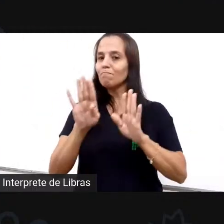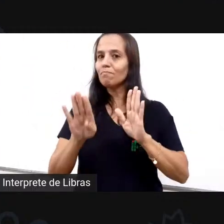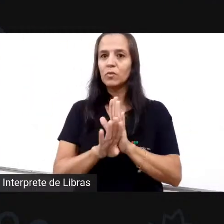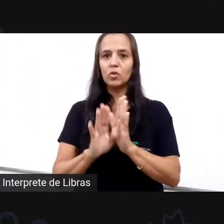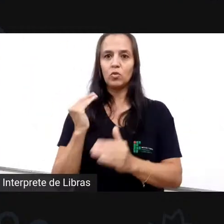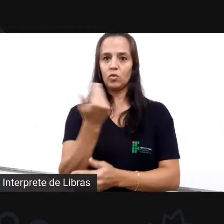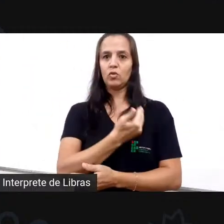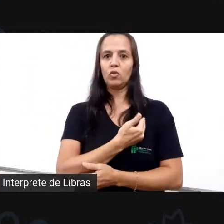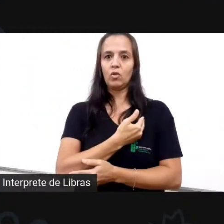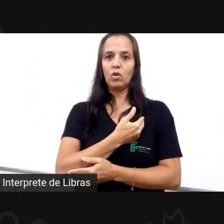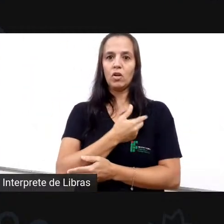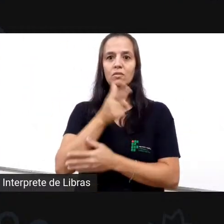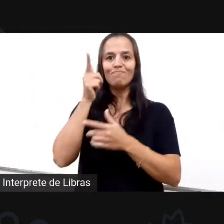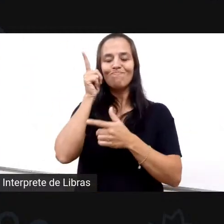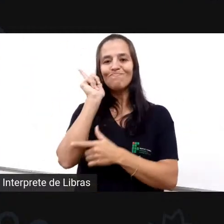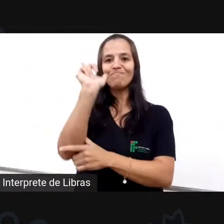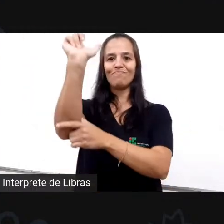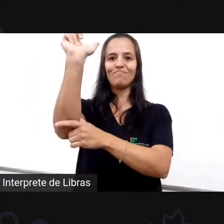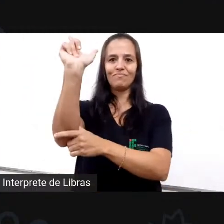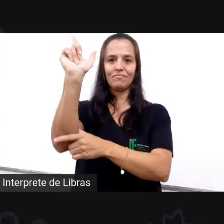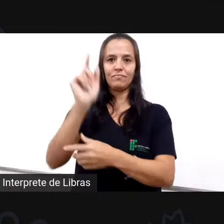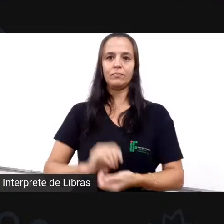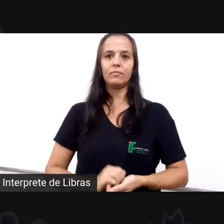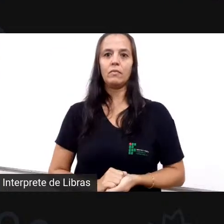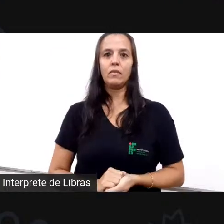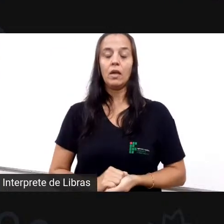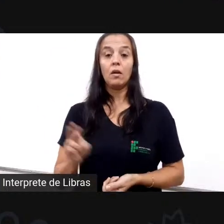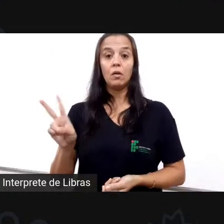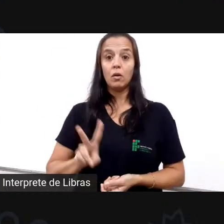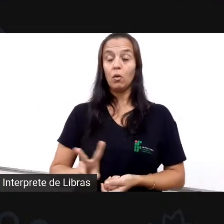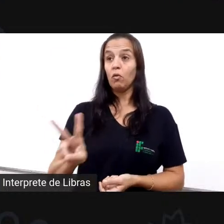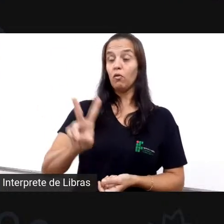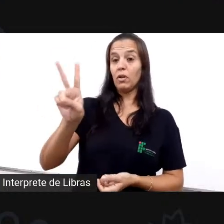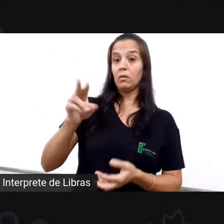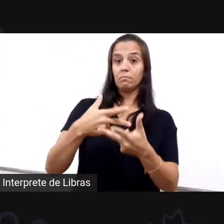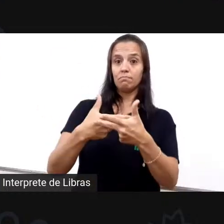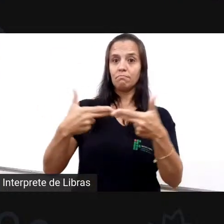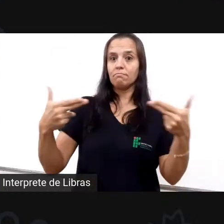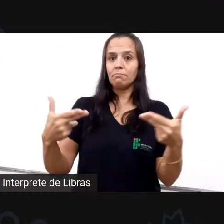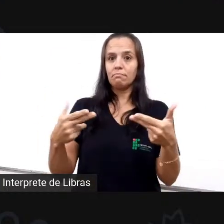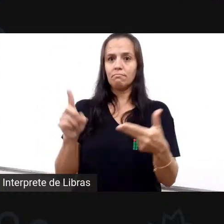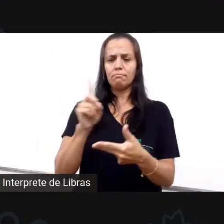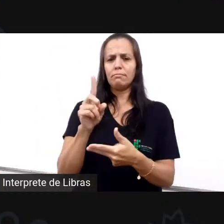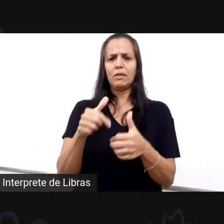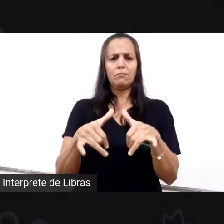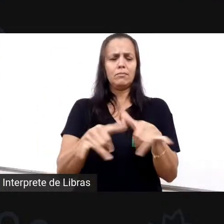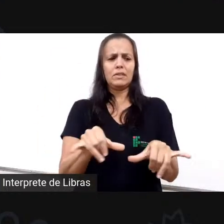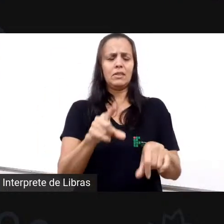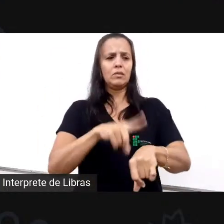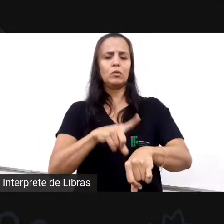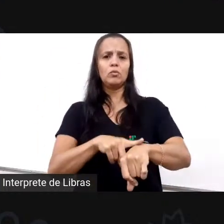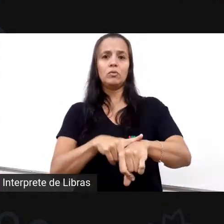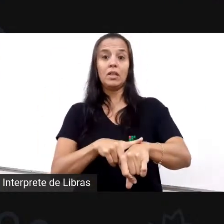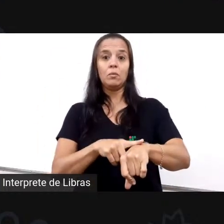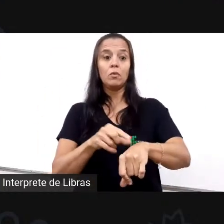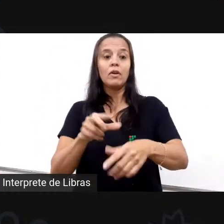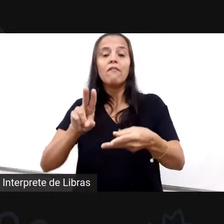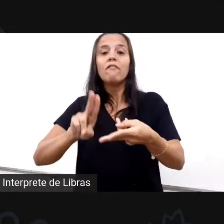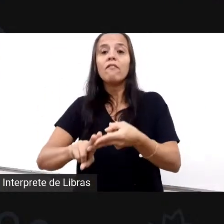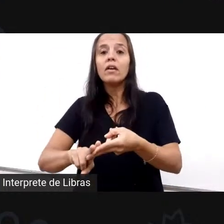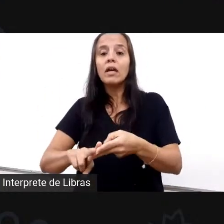uma grande conquista. O valor das coisas não está no tempo em que elas duram, mas